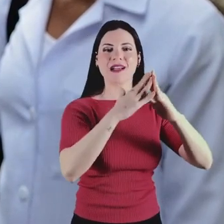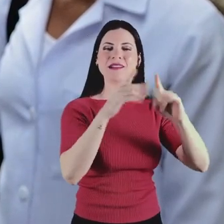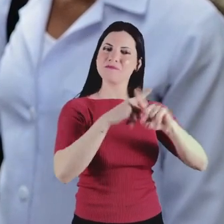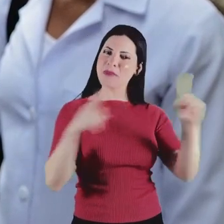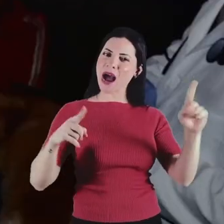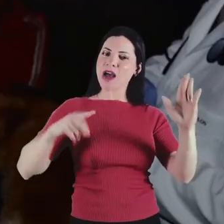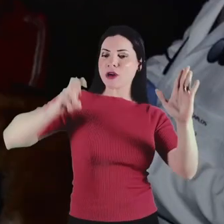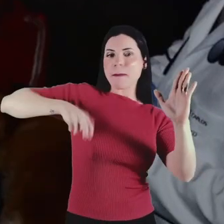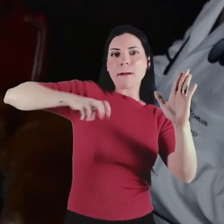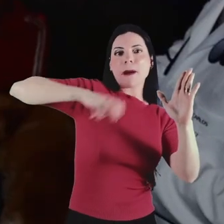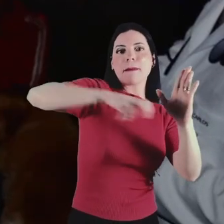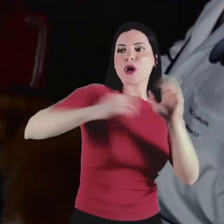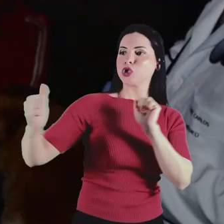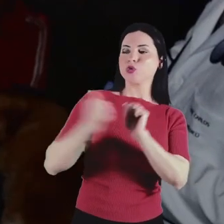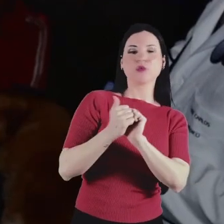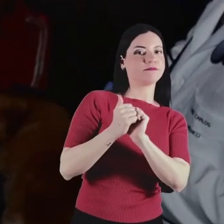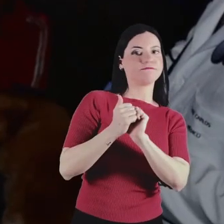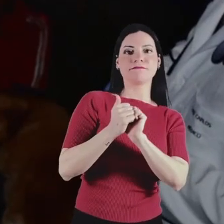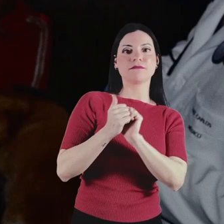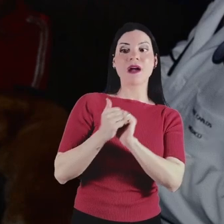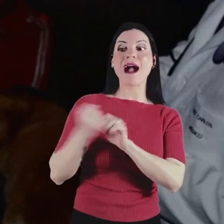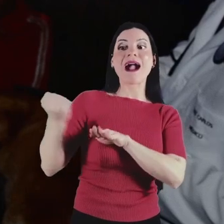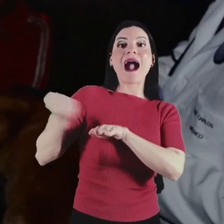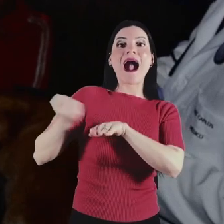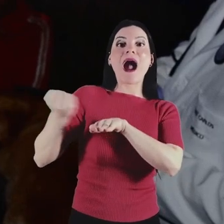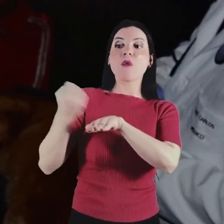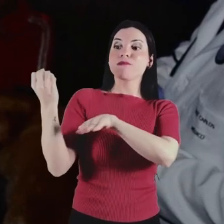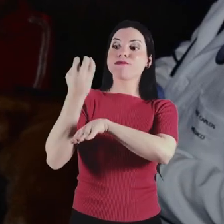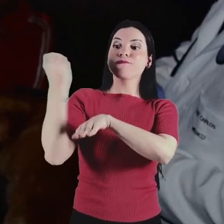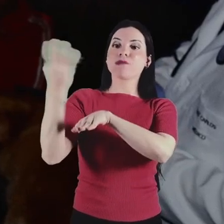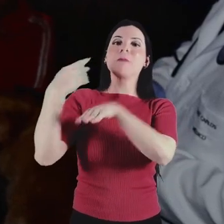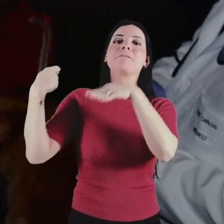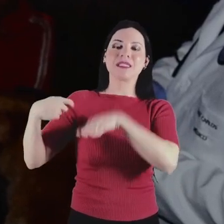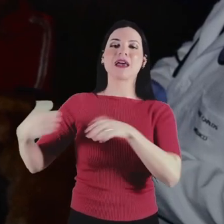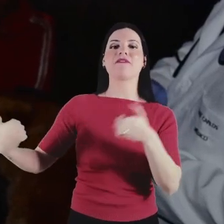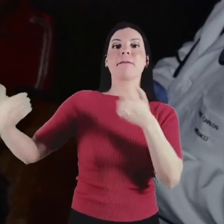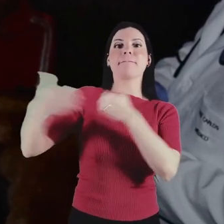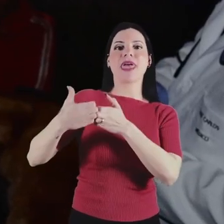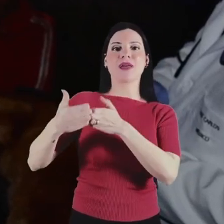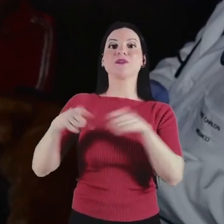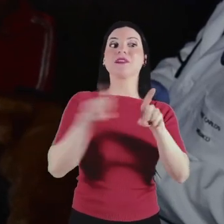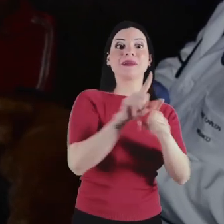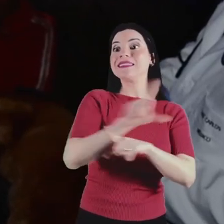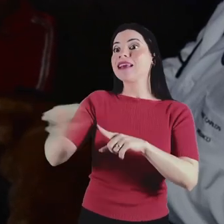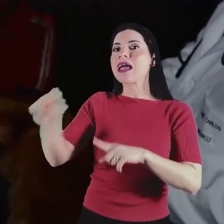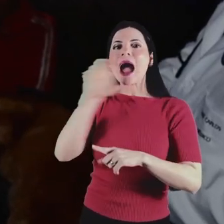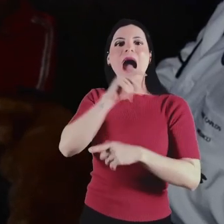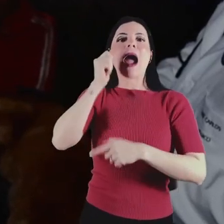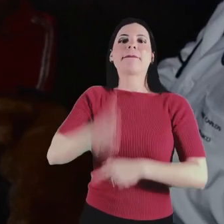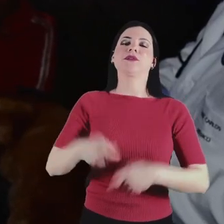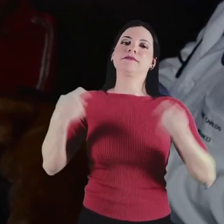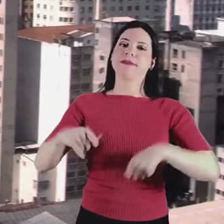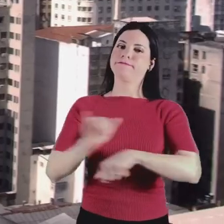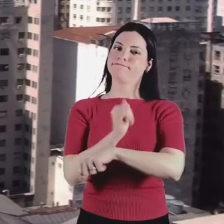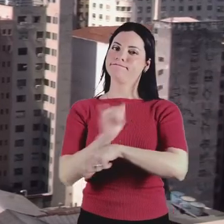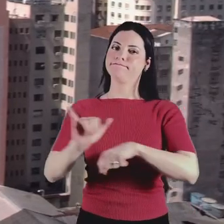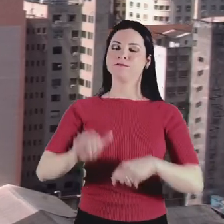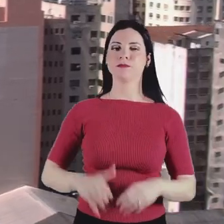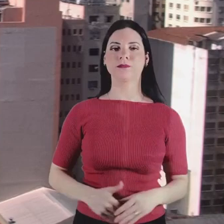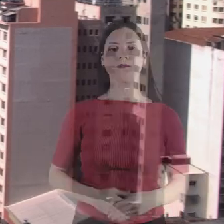casa. Mas não é o chegar a pé, como deixar o carro mais próximo possível e como sair de lá o mais rápido